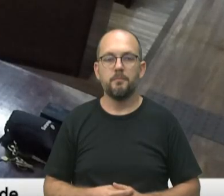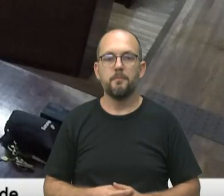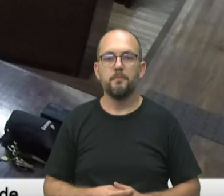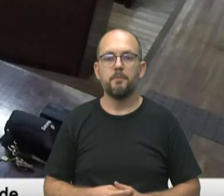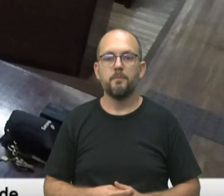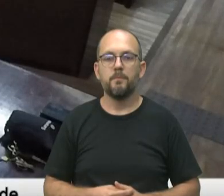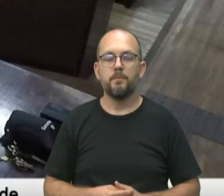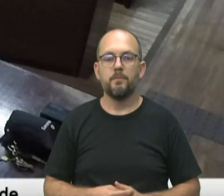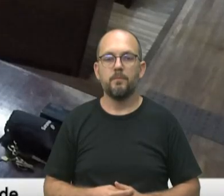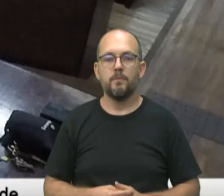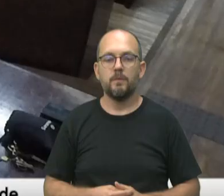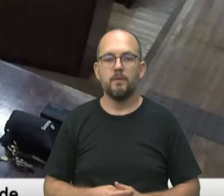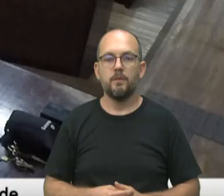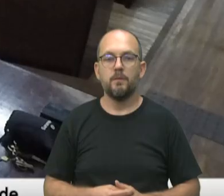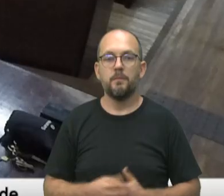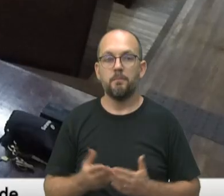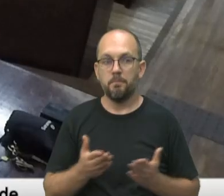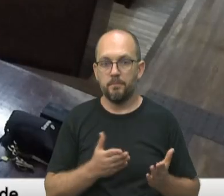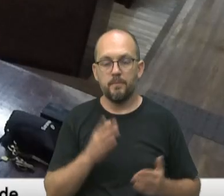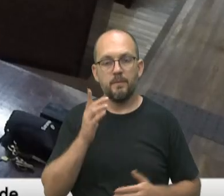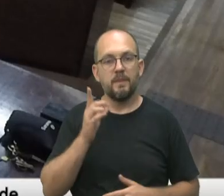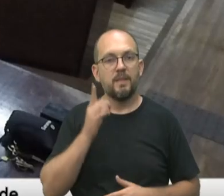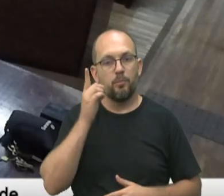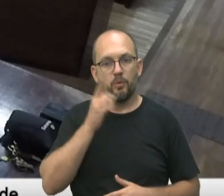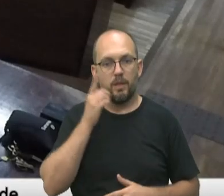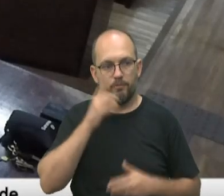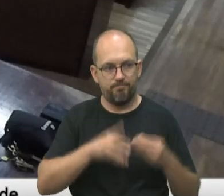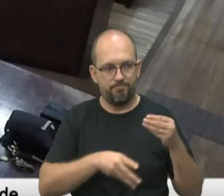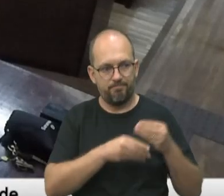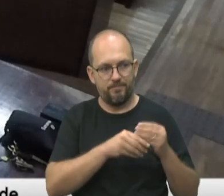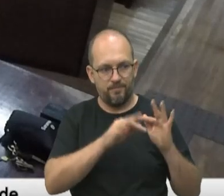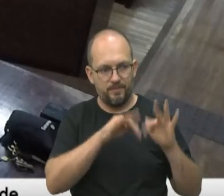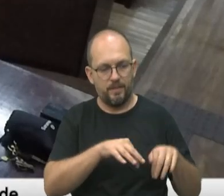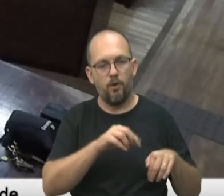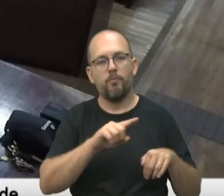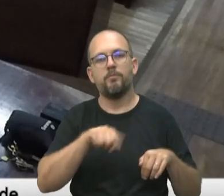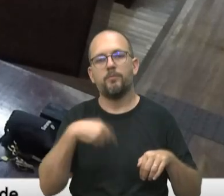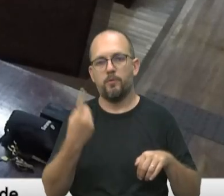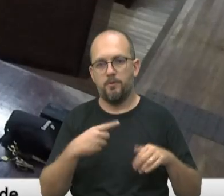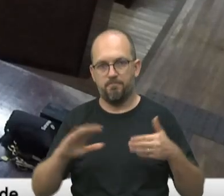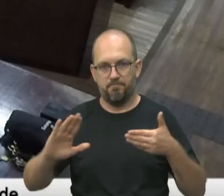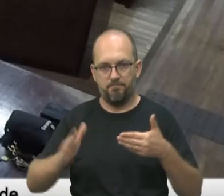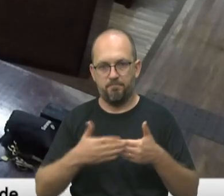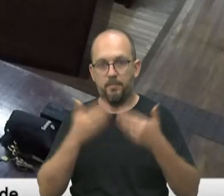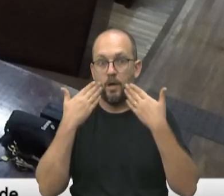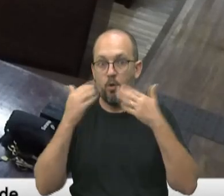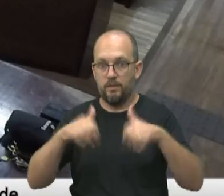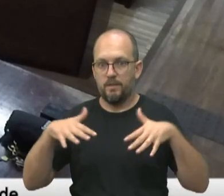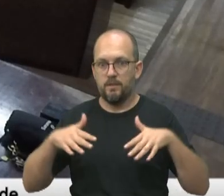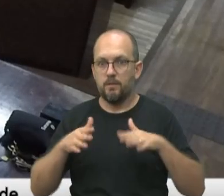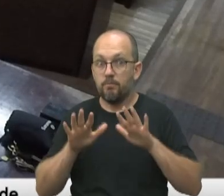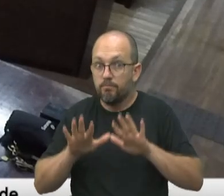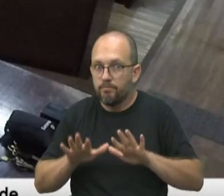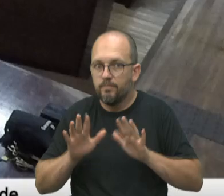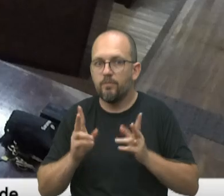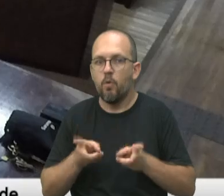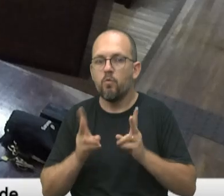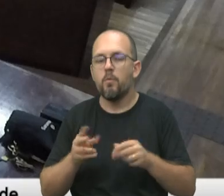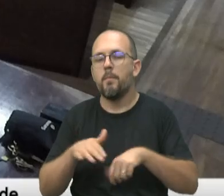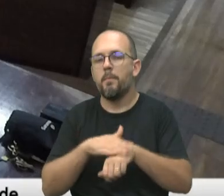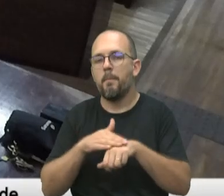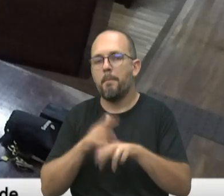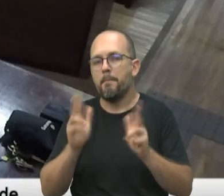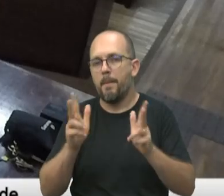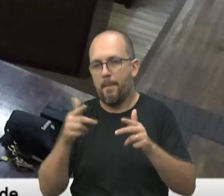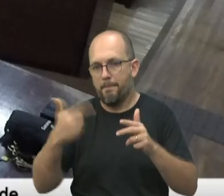Palavra, então, para o nosso deputado para as considerações finais, e aí nós encerramos a audiência e ficamos à vontade para bater mais um papo,